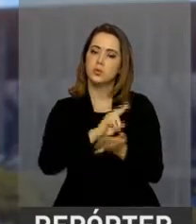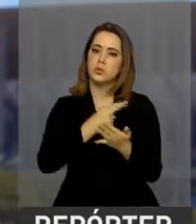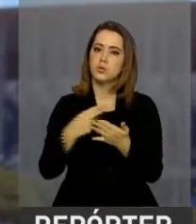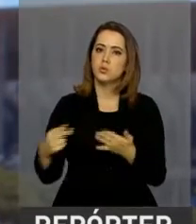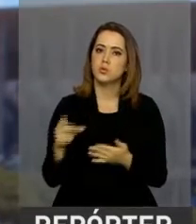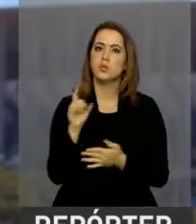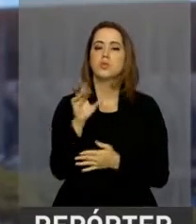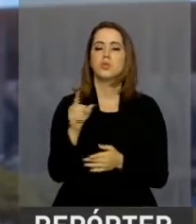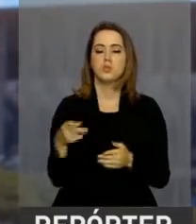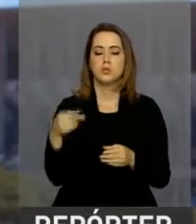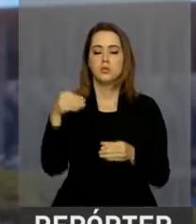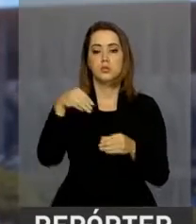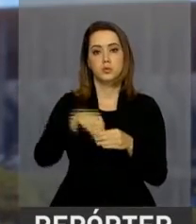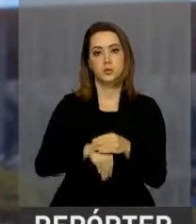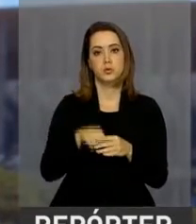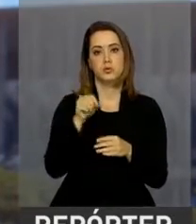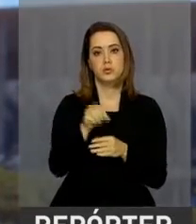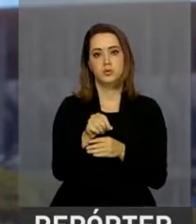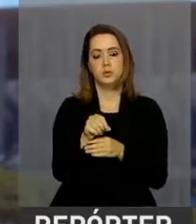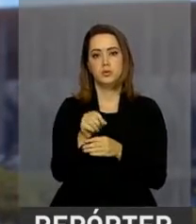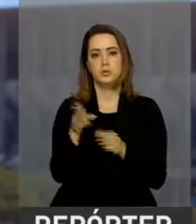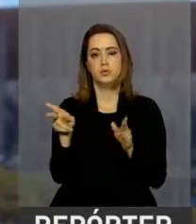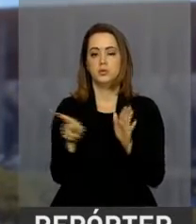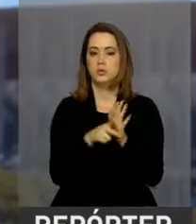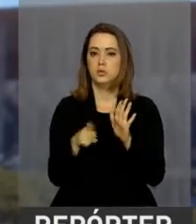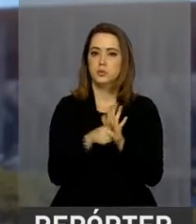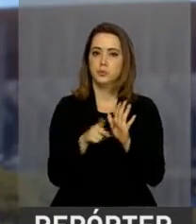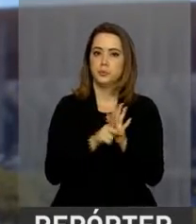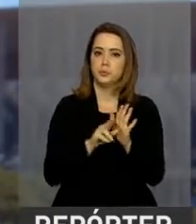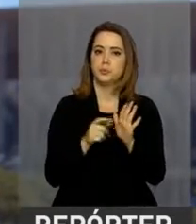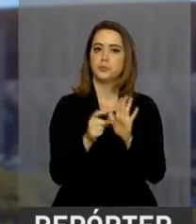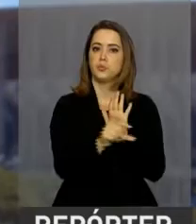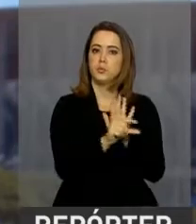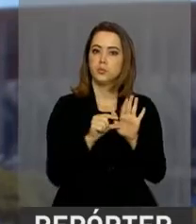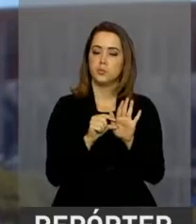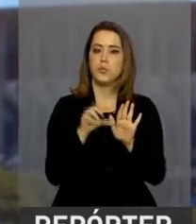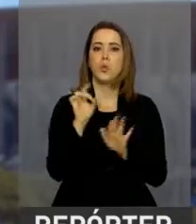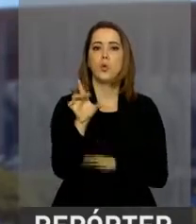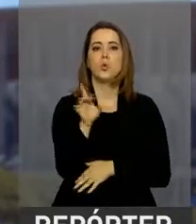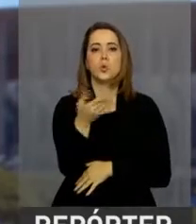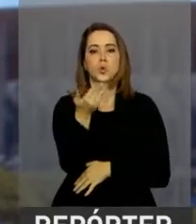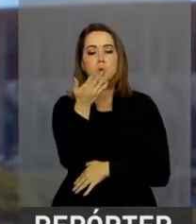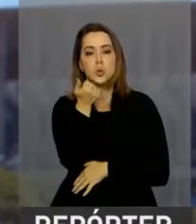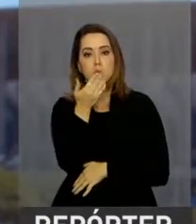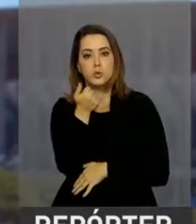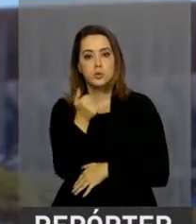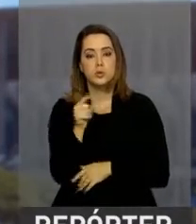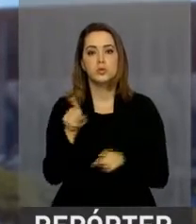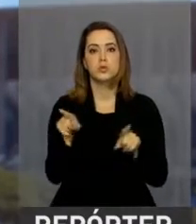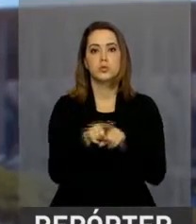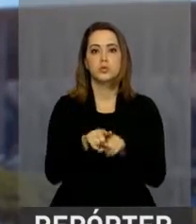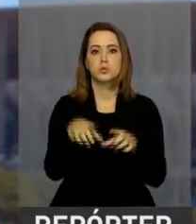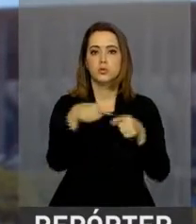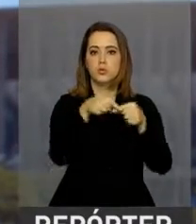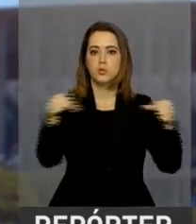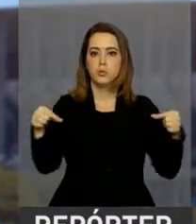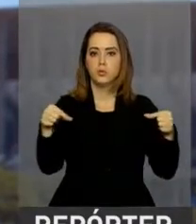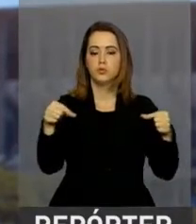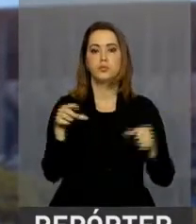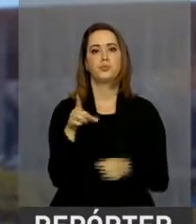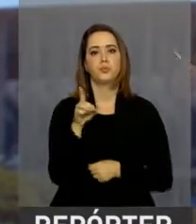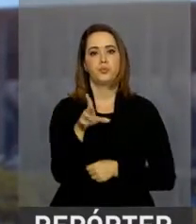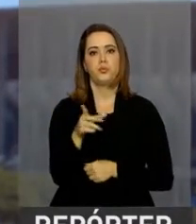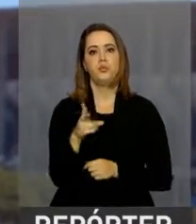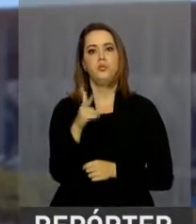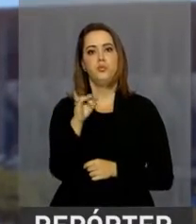embalagens originais. Em relação à comida, serão permitidos apenas alimentos na embalagem original e lacrados. Recipientes